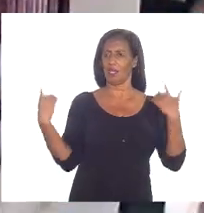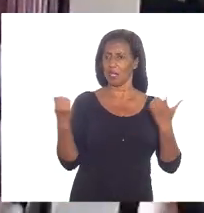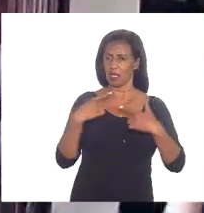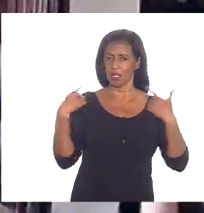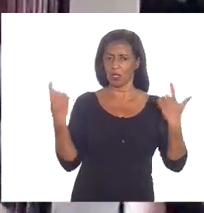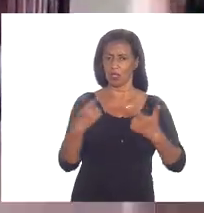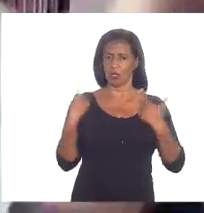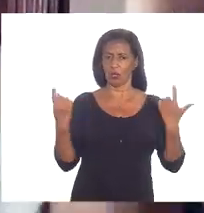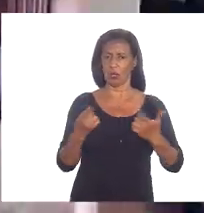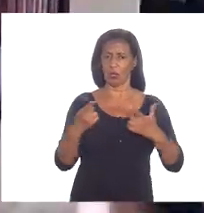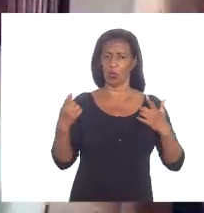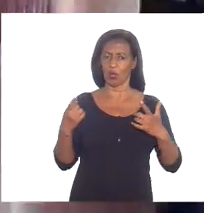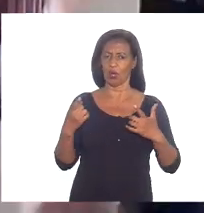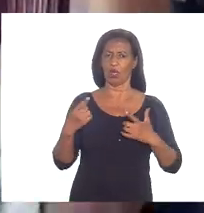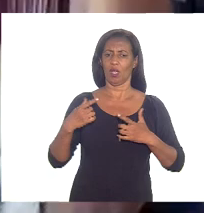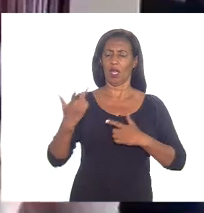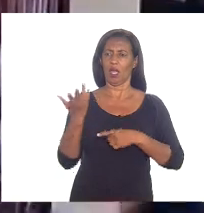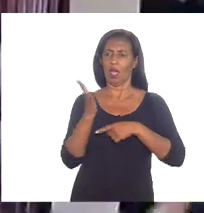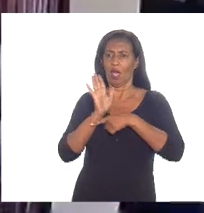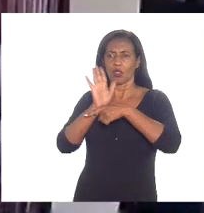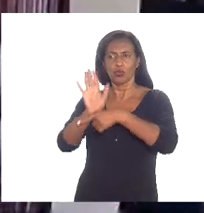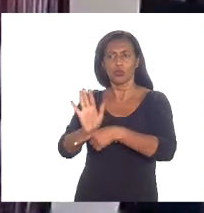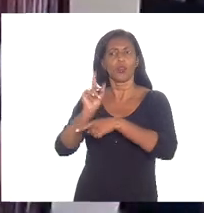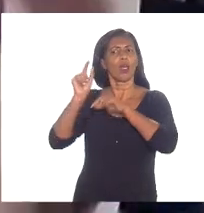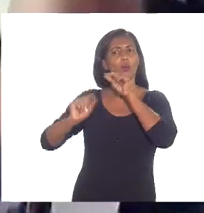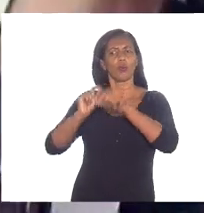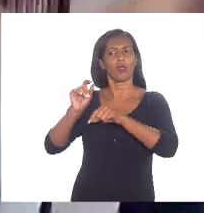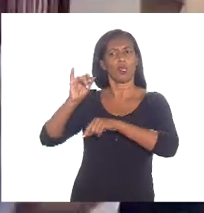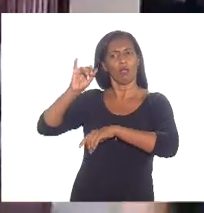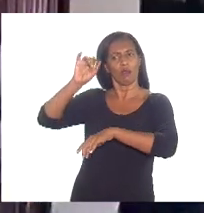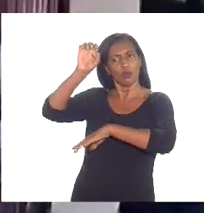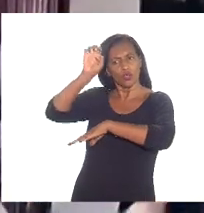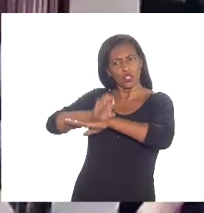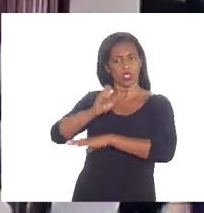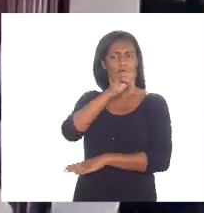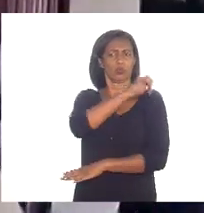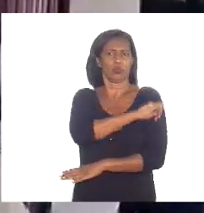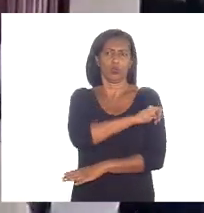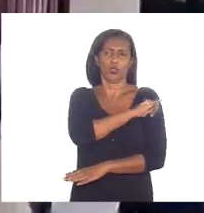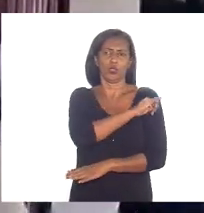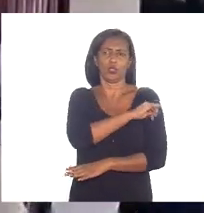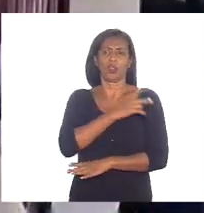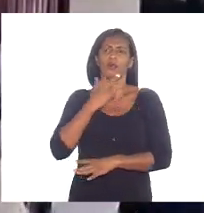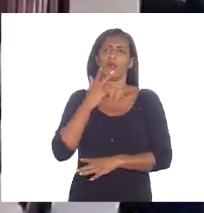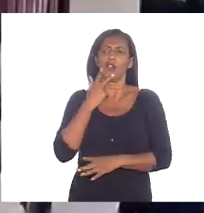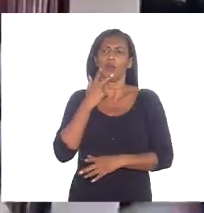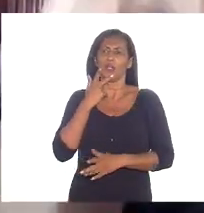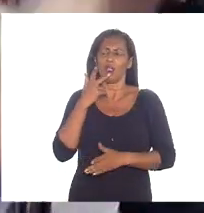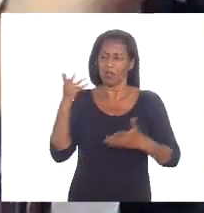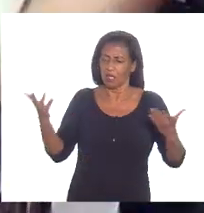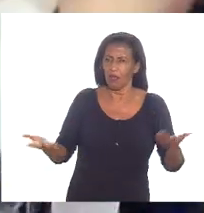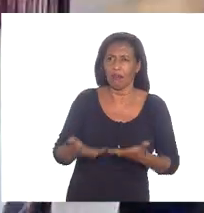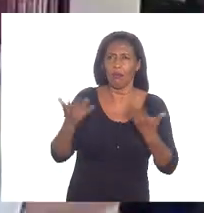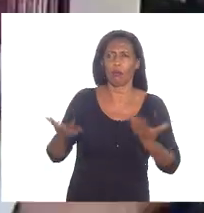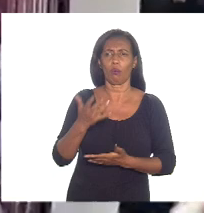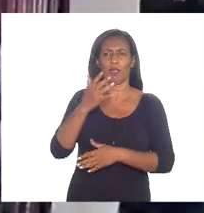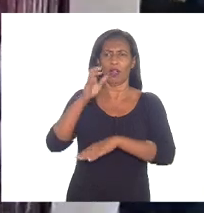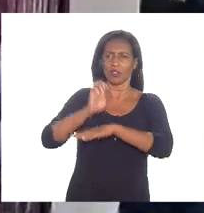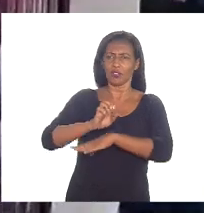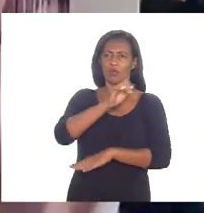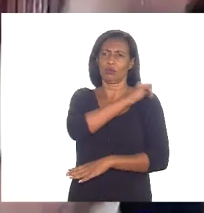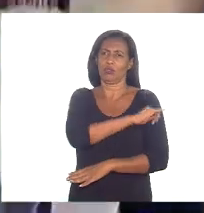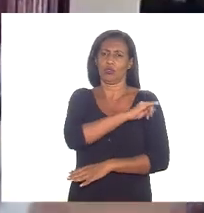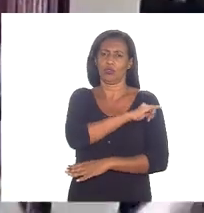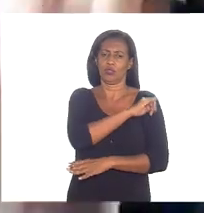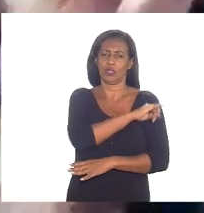nós queremos é exatamente a defesa do Estado do Rio de Janeiro. Todo mundo fala em recuperação do Estado do Rio de Janeiro. A recuperação do Estado do Rio de